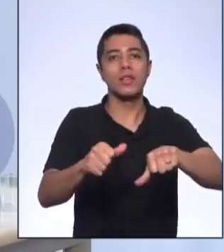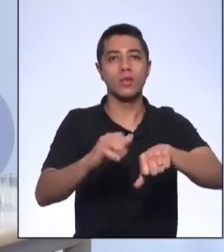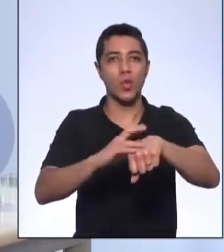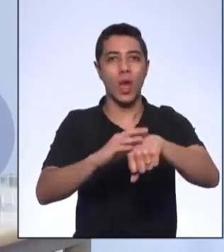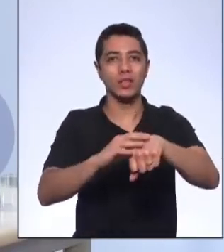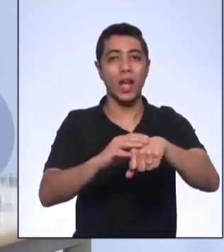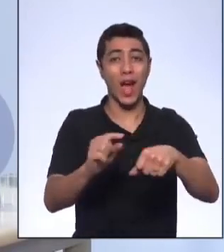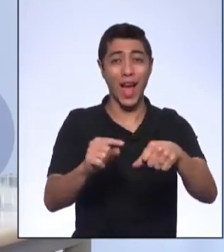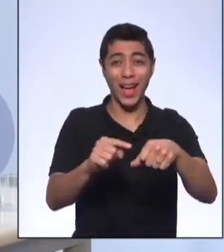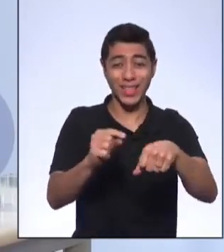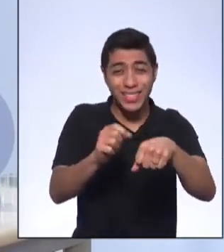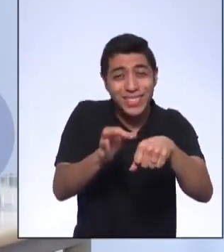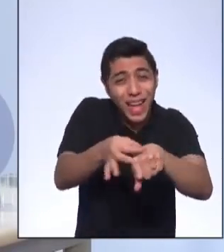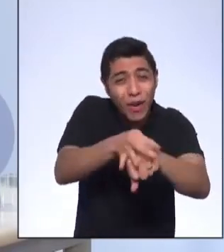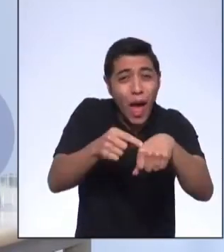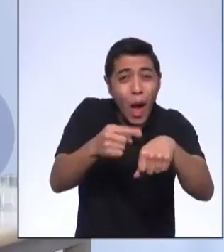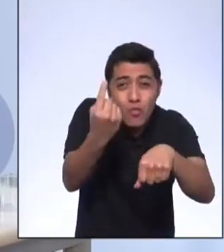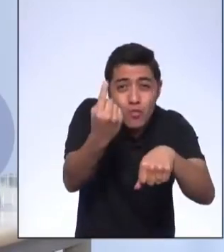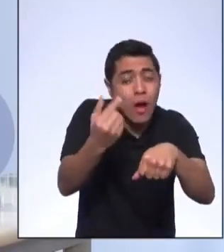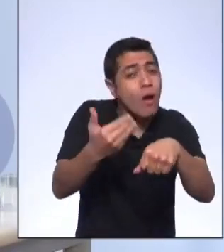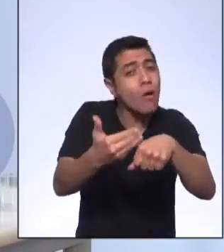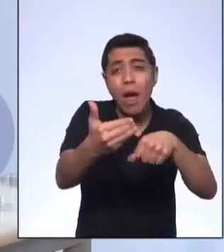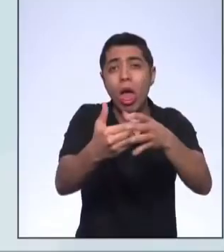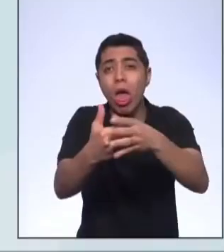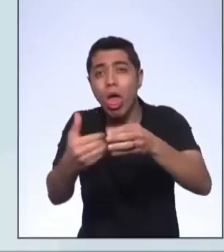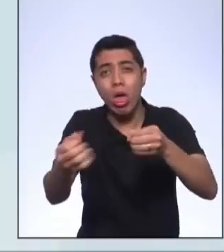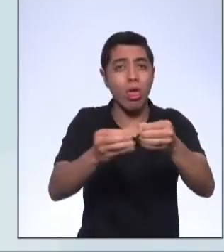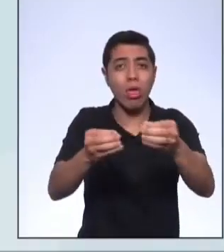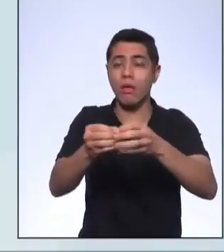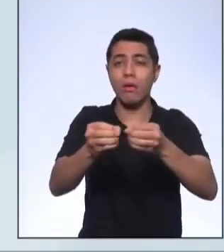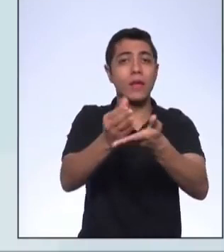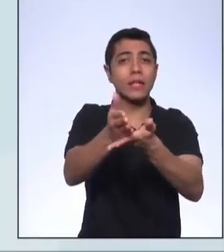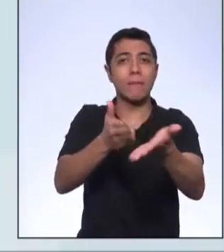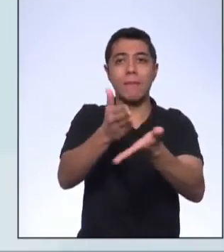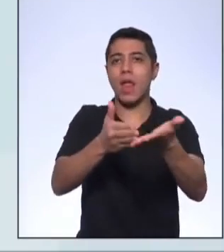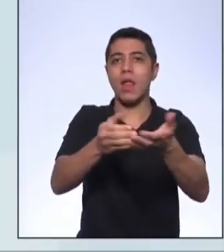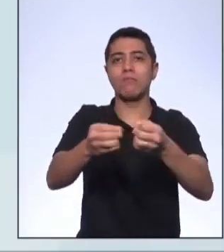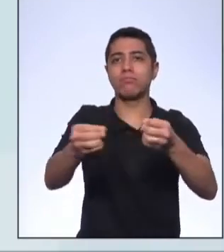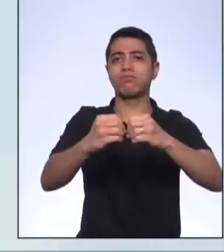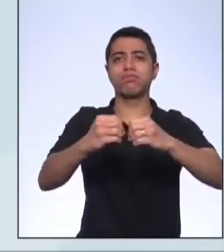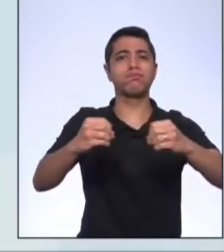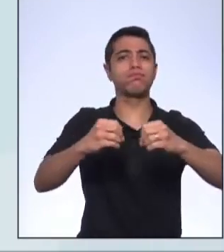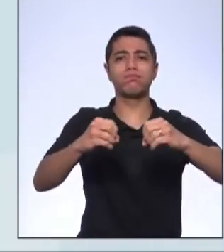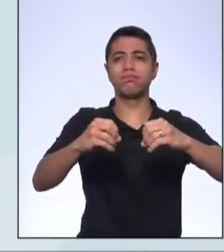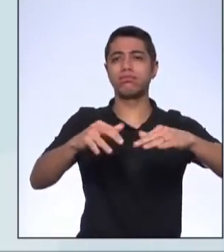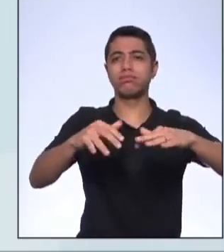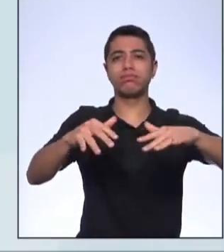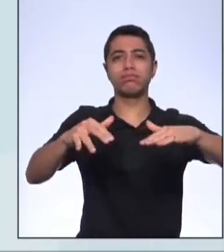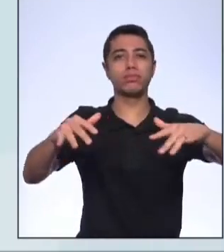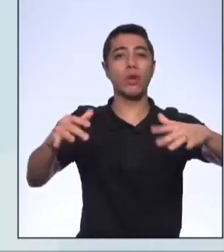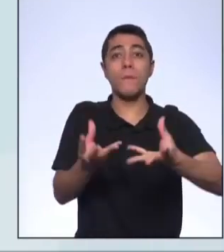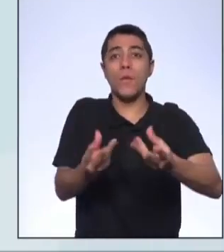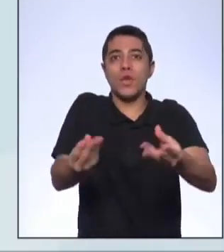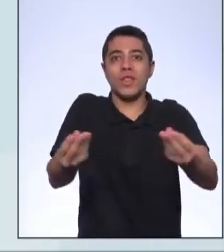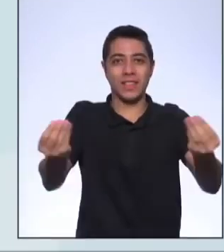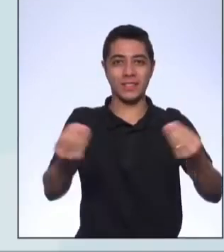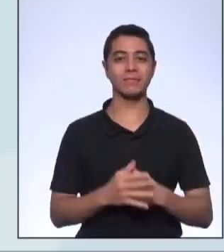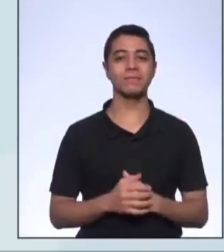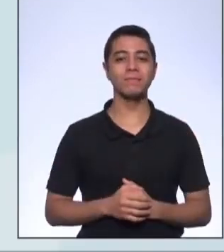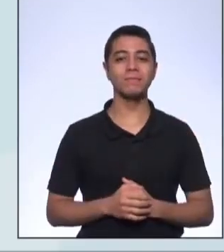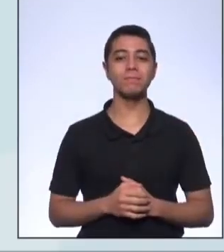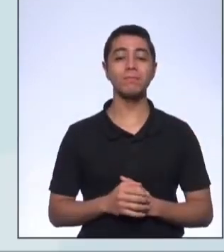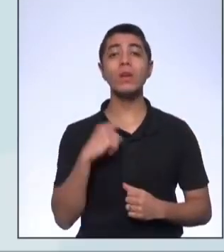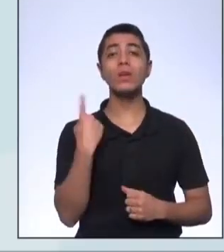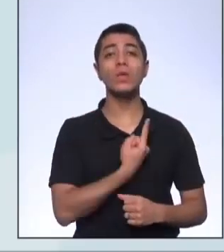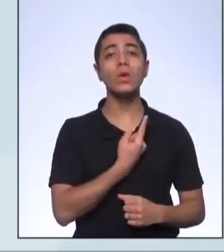uma relação. Vamos lá para a gente ver um pouquinho. Tá? Olha só, conhecemos como câncer um conjunto de doenças que têm em comum